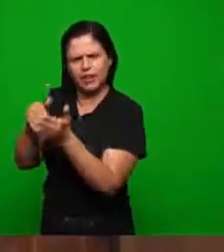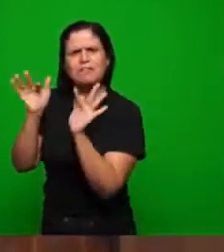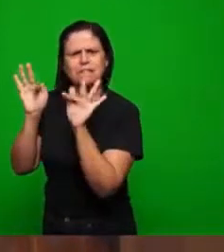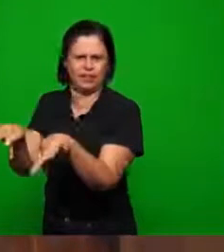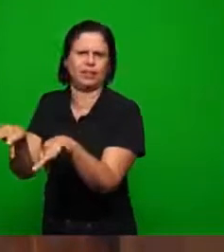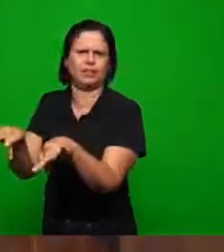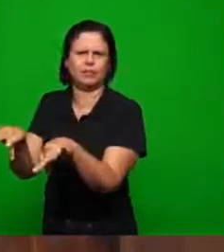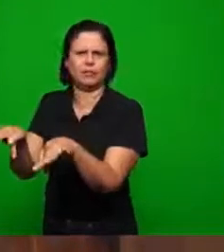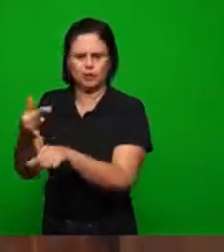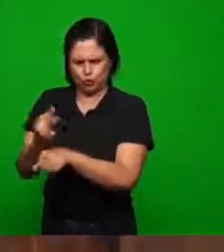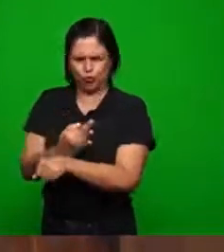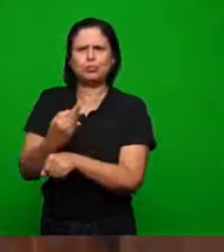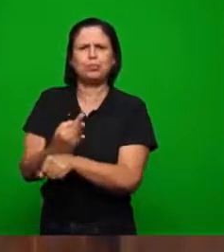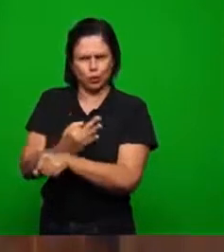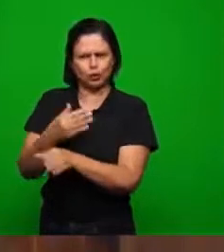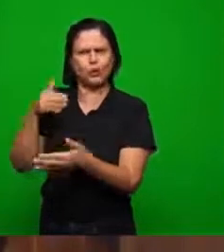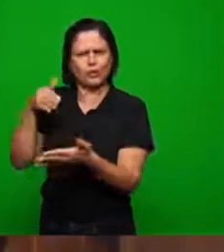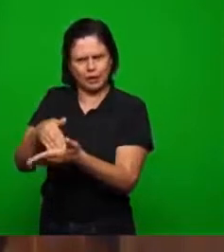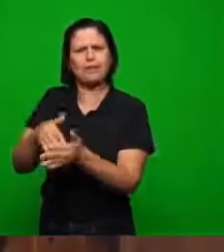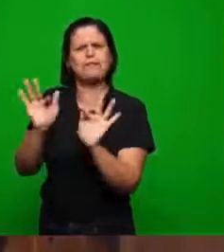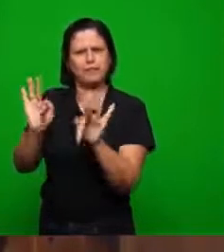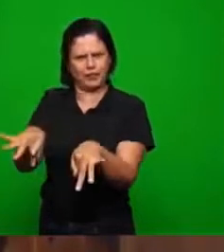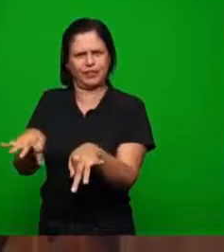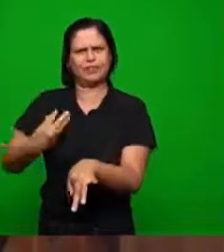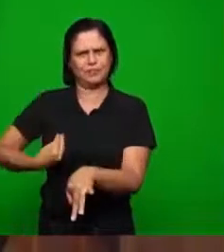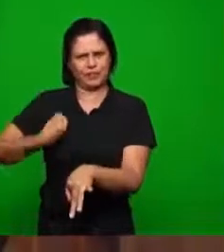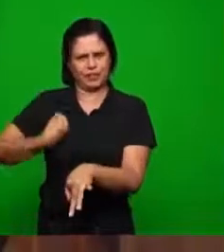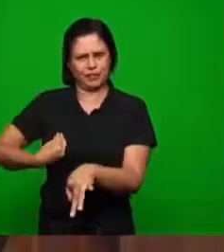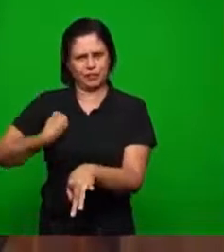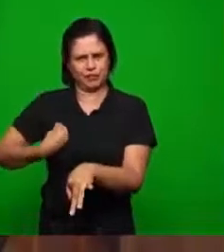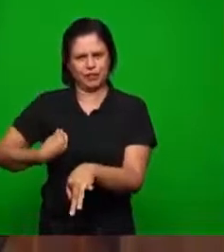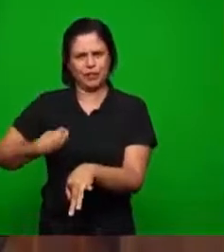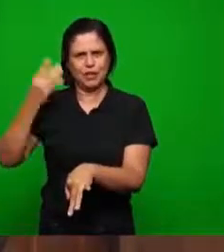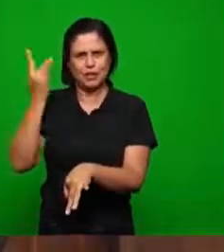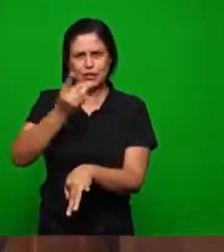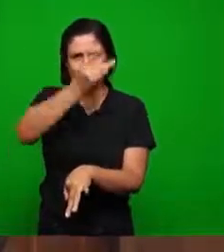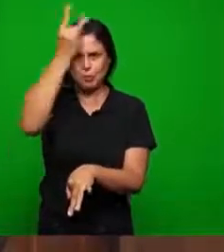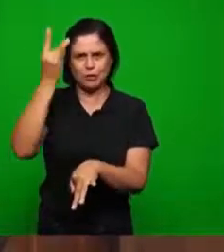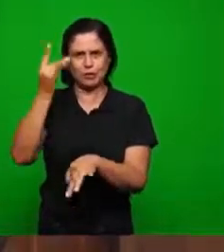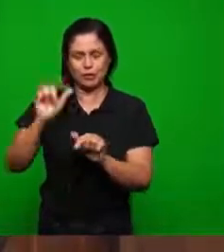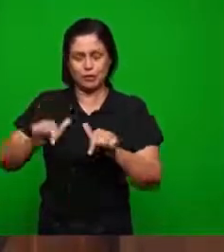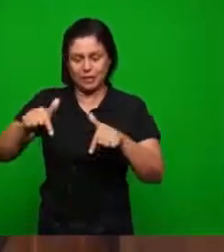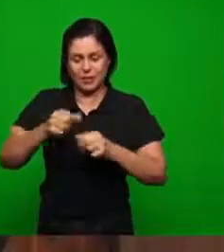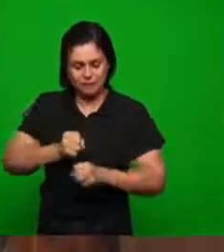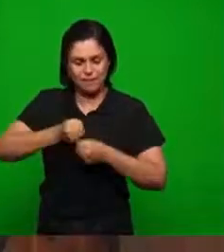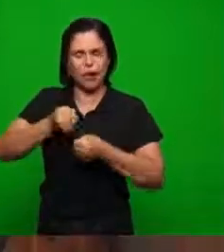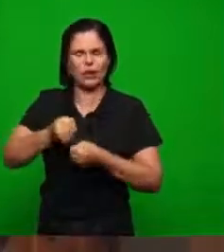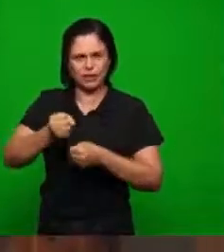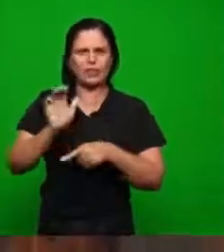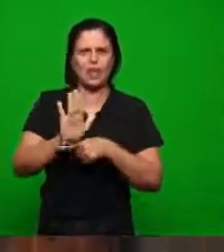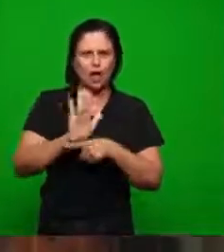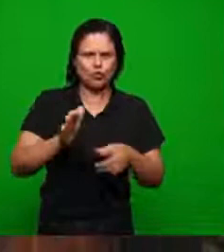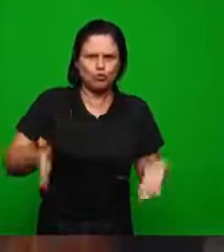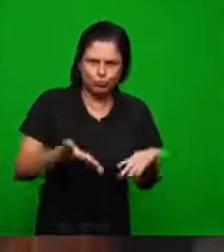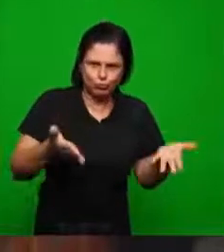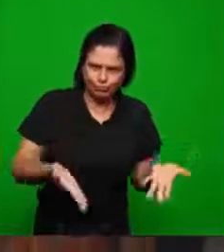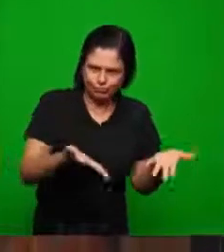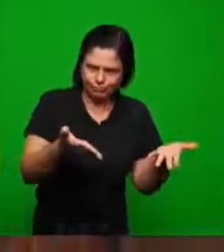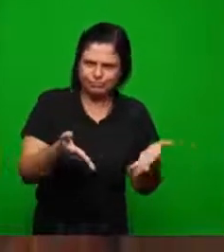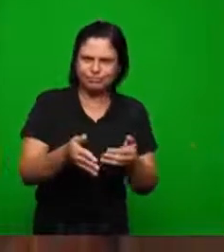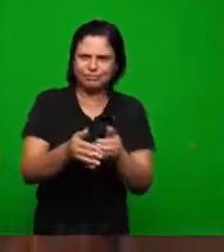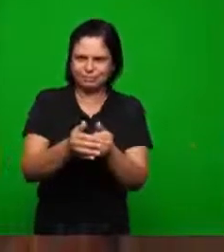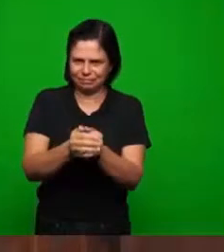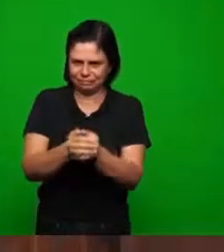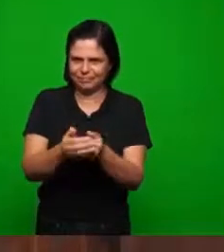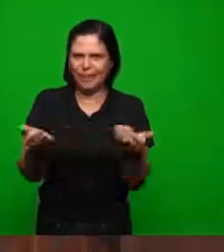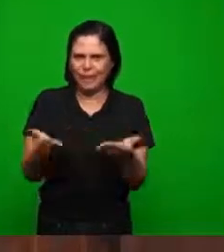que estava vivo, onde operava o espírito de fortaleza. Vamos agora então, irmãos,